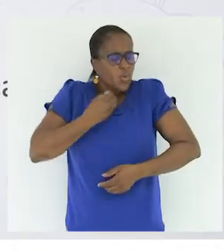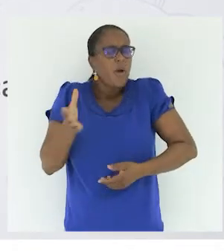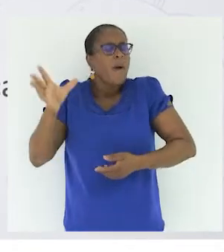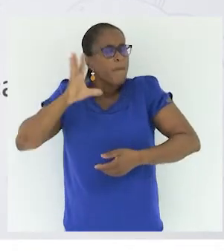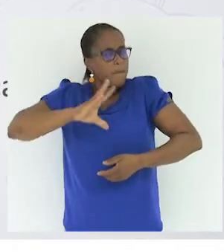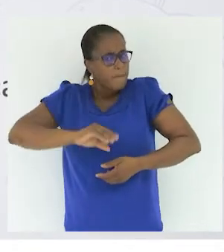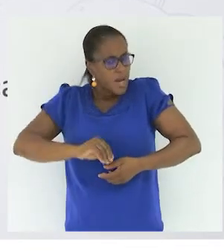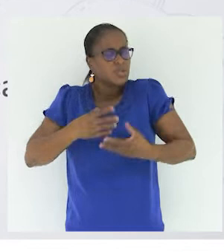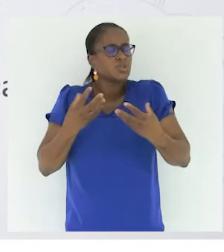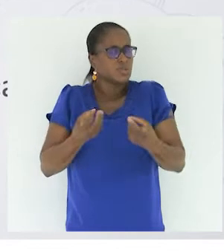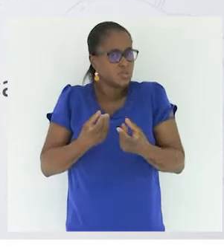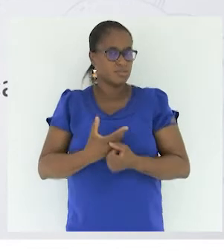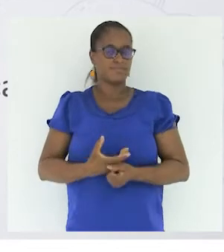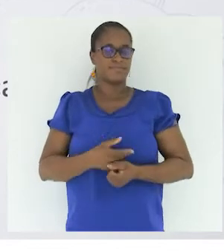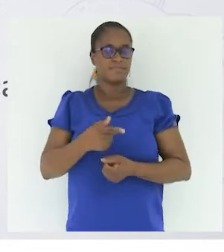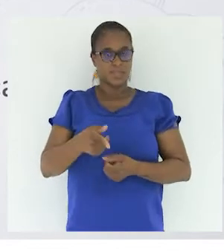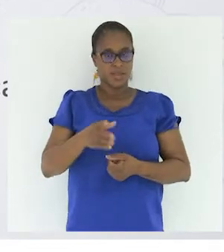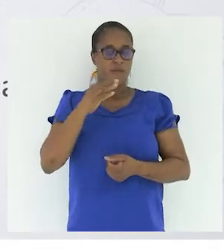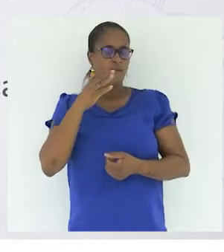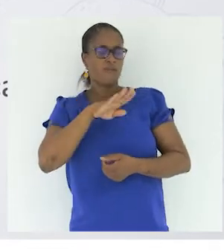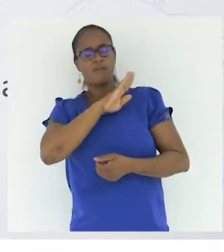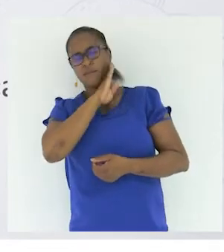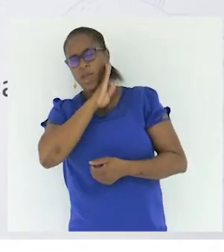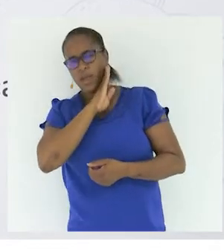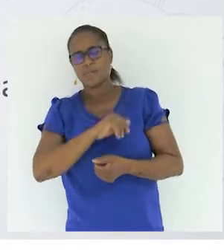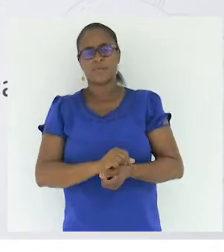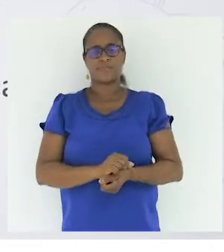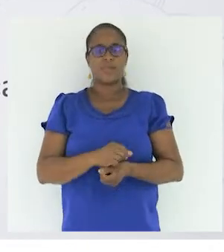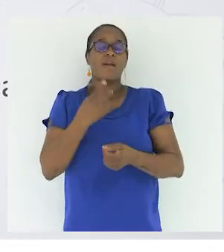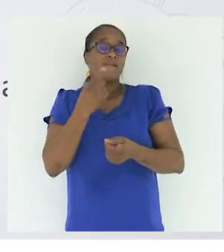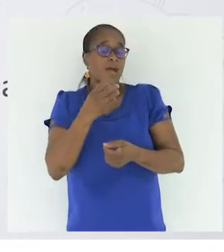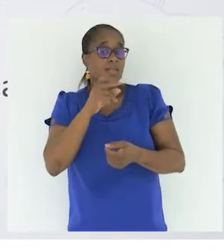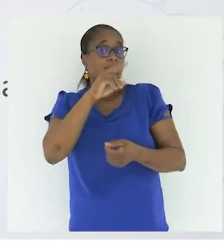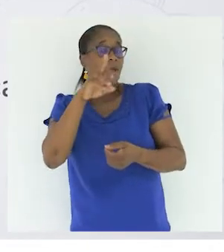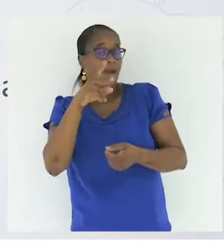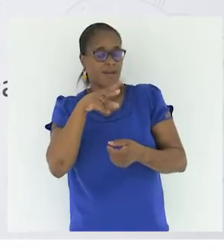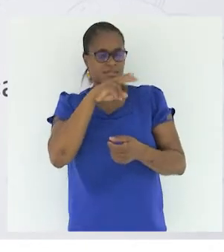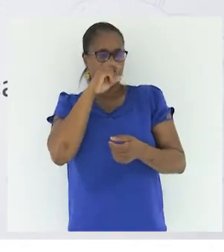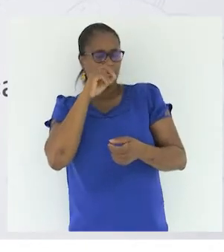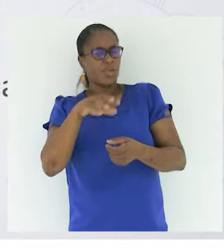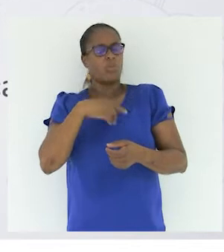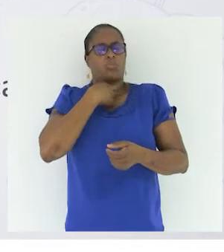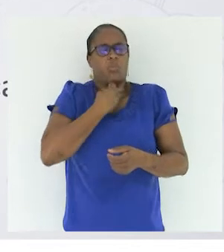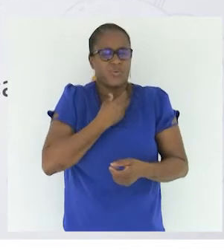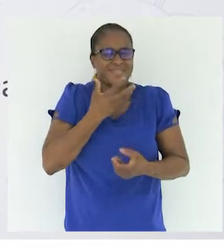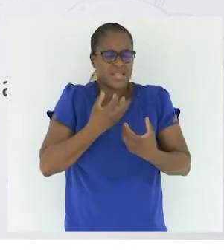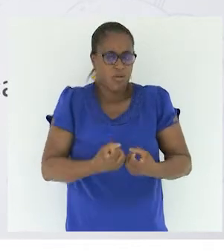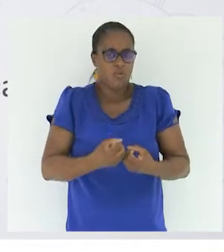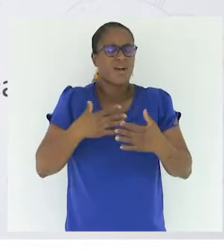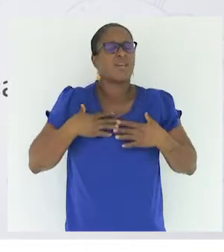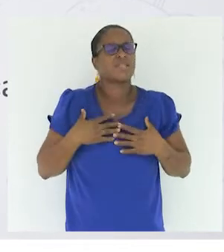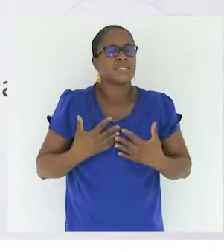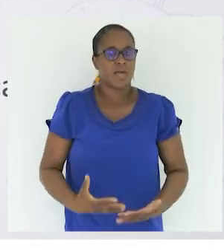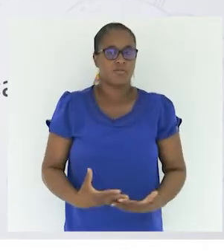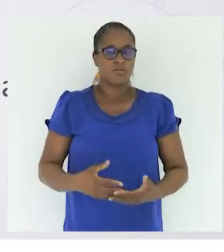mais comuns estão febre, falta de ar, tosse seca,